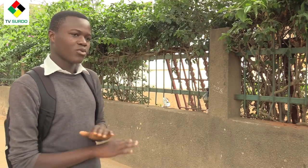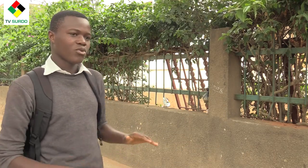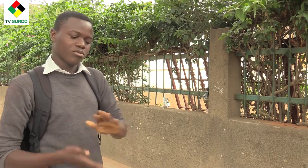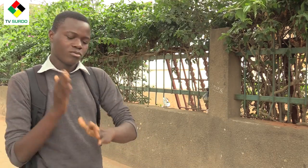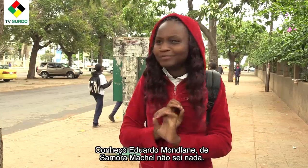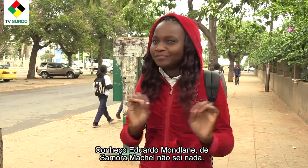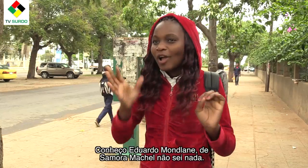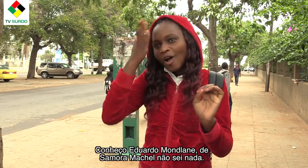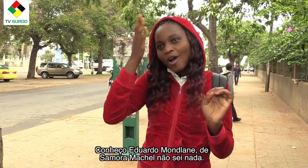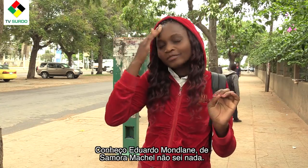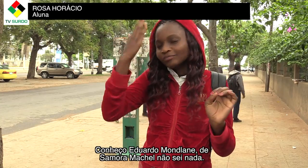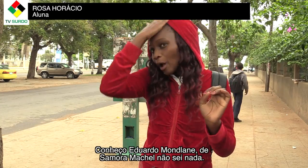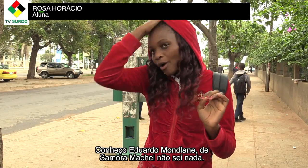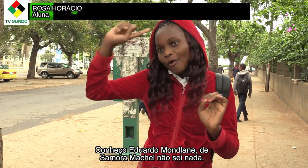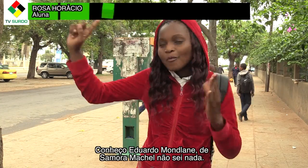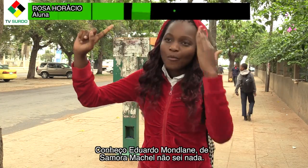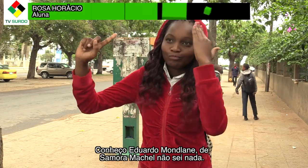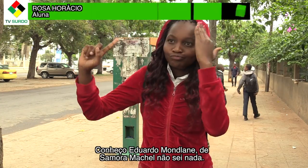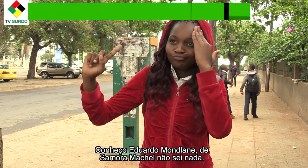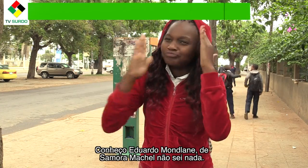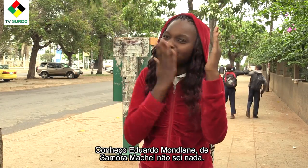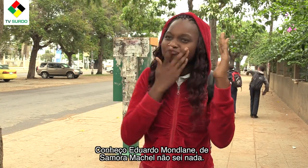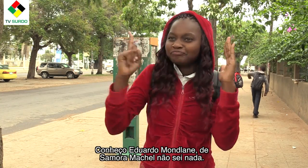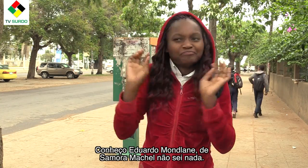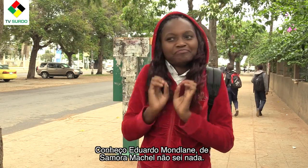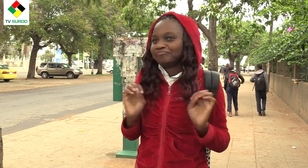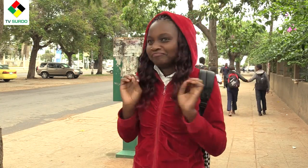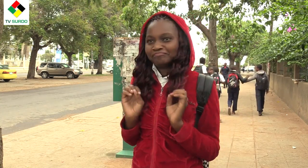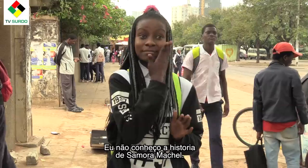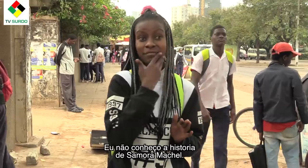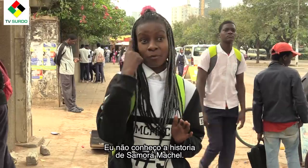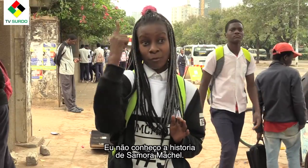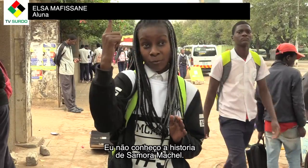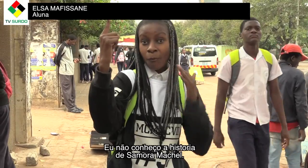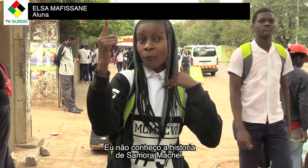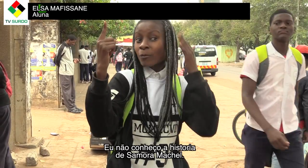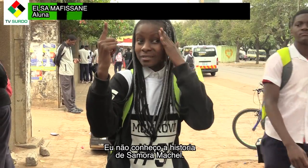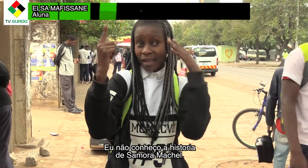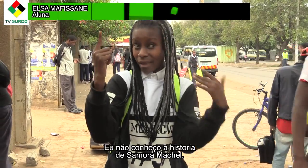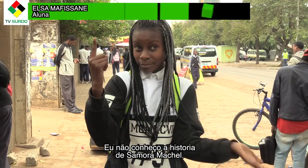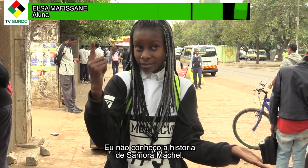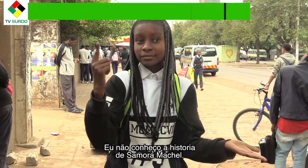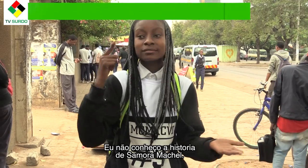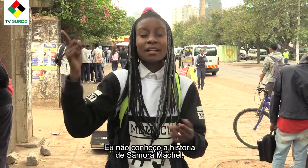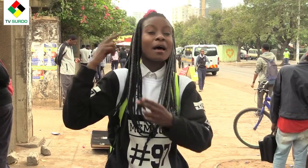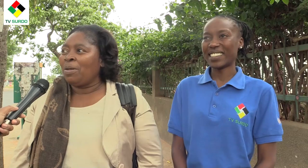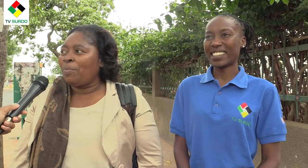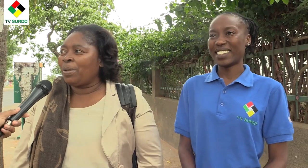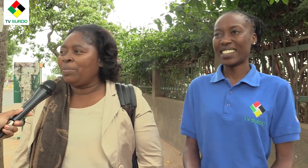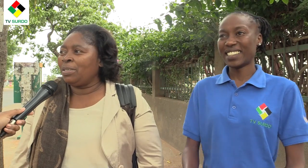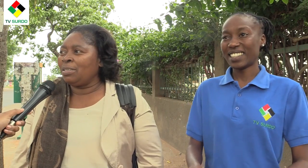Conheço Eduardo Mugliani. De Samora Machel não sei nada. Eu não conheço a história de Samora Machel.